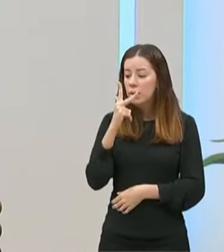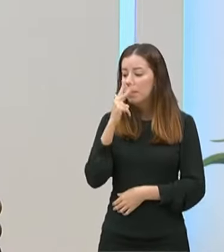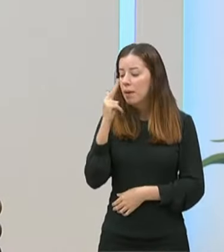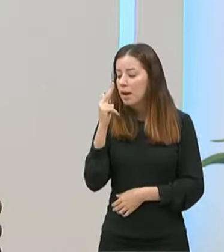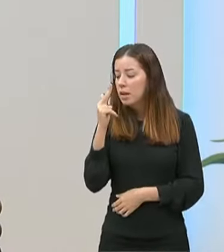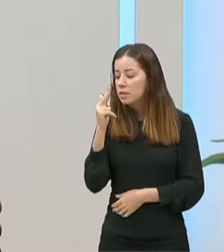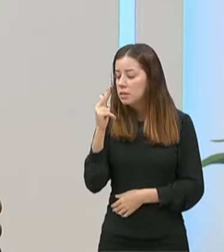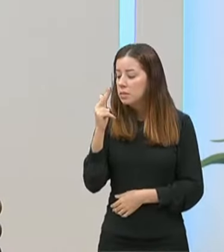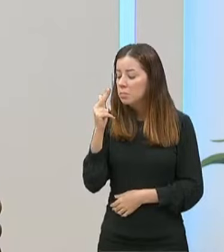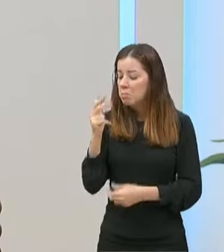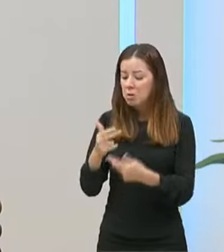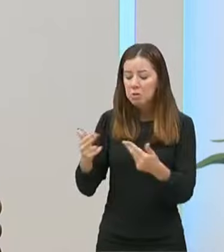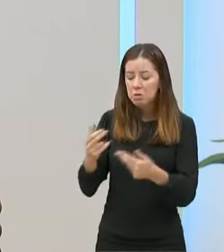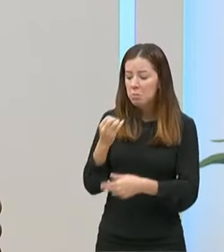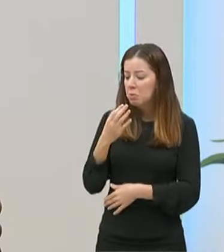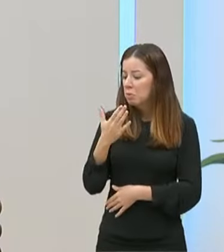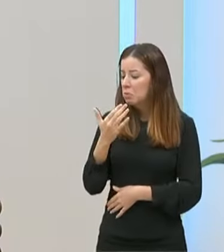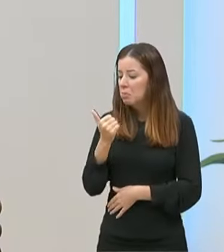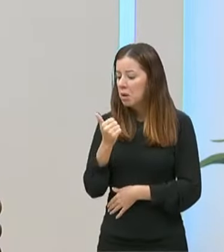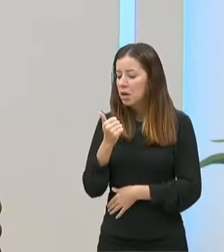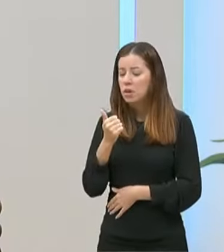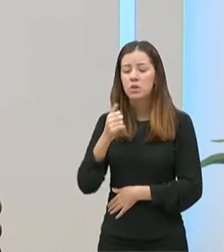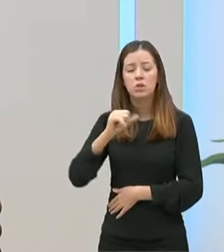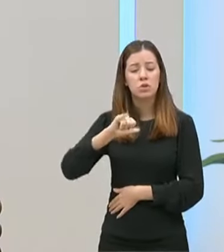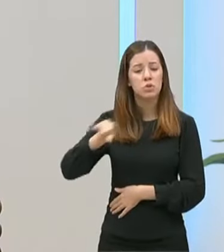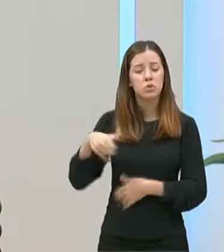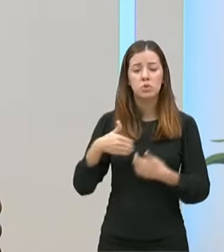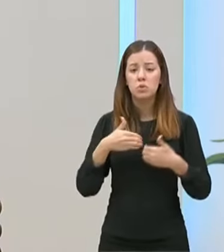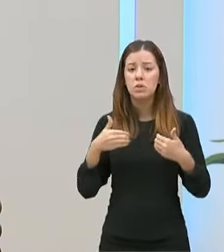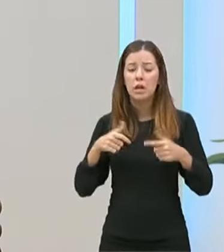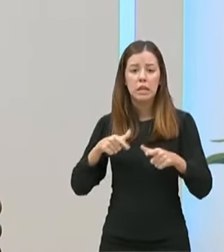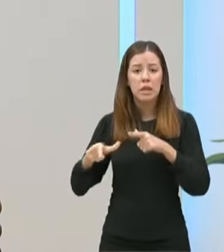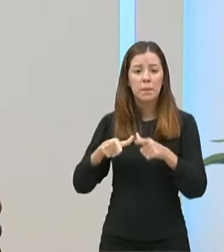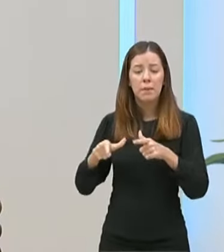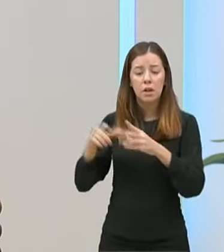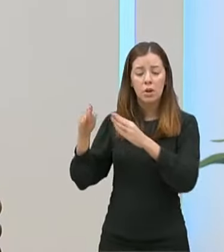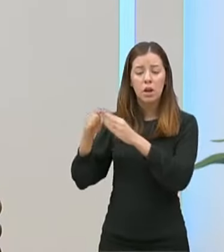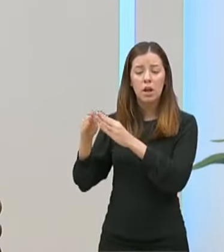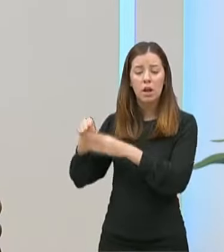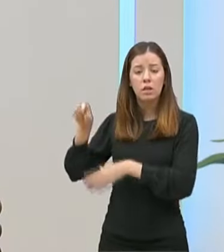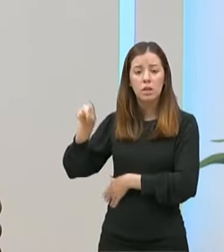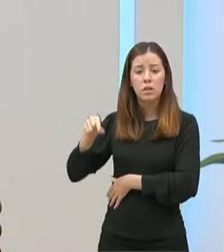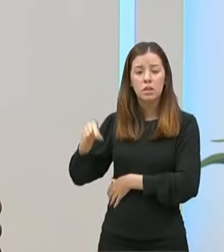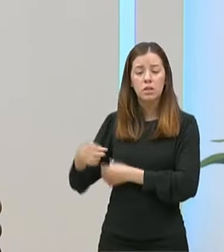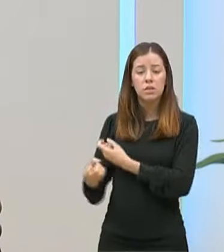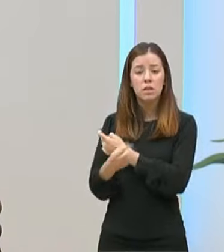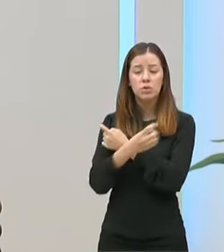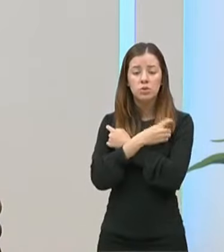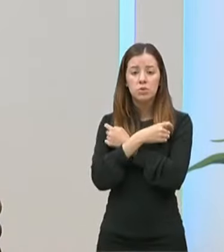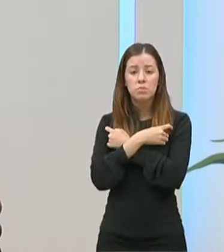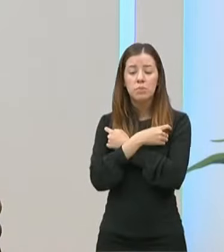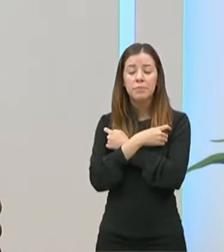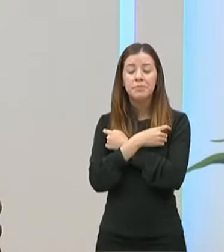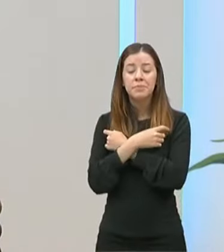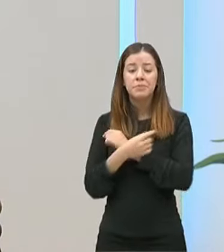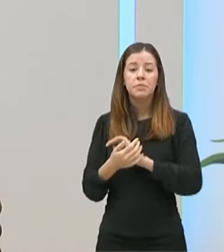Tem um, humanamente falando, como se fosse um acidente de percurso. José é